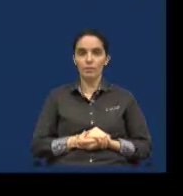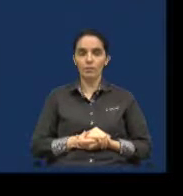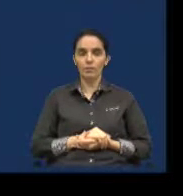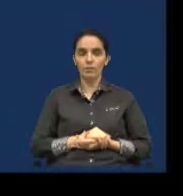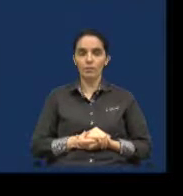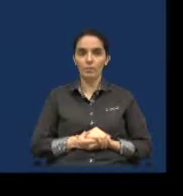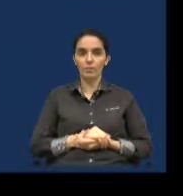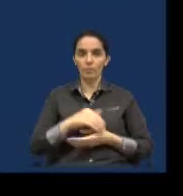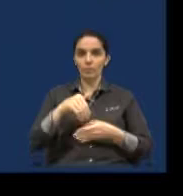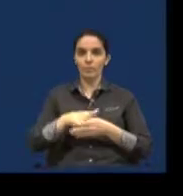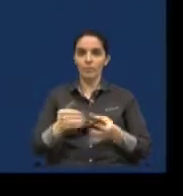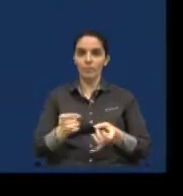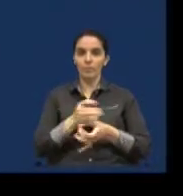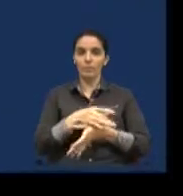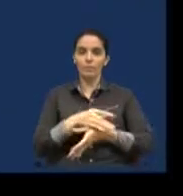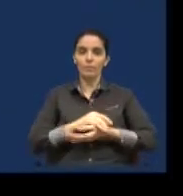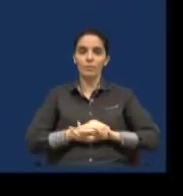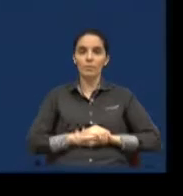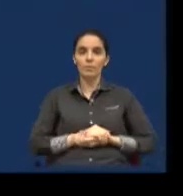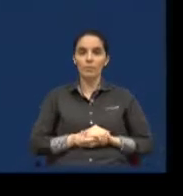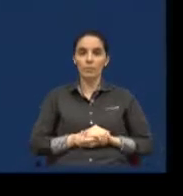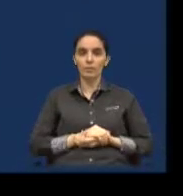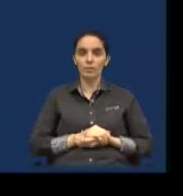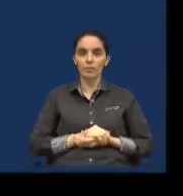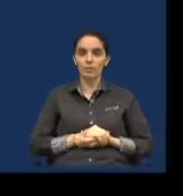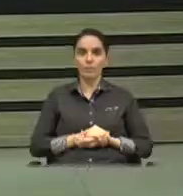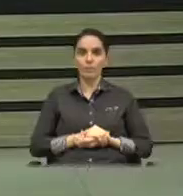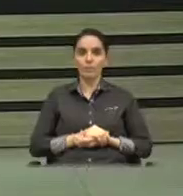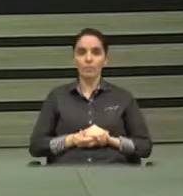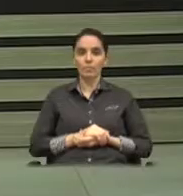Está encerrada a votação.